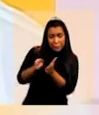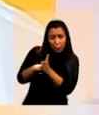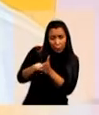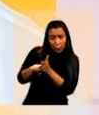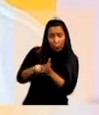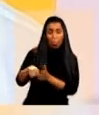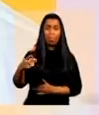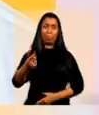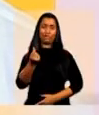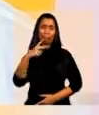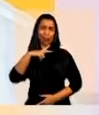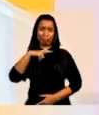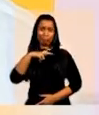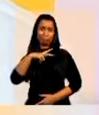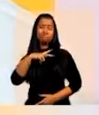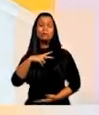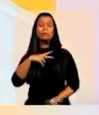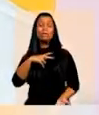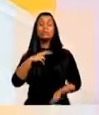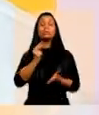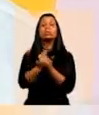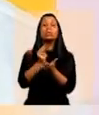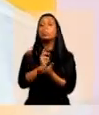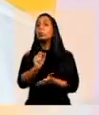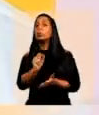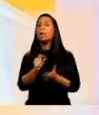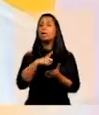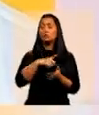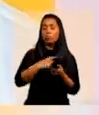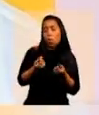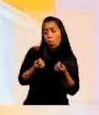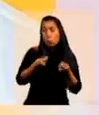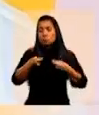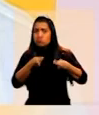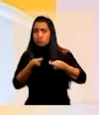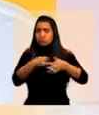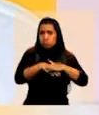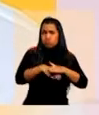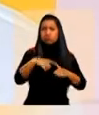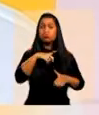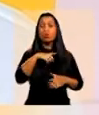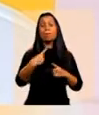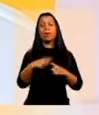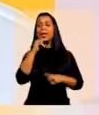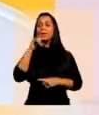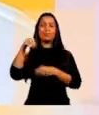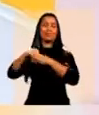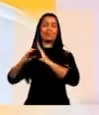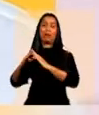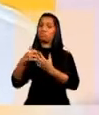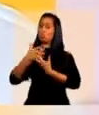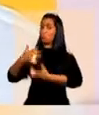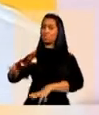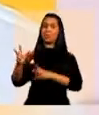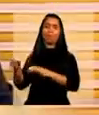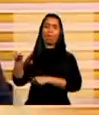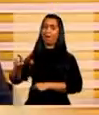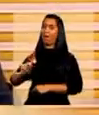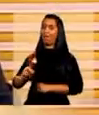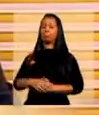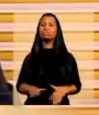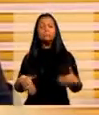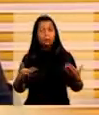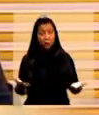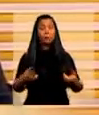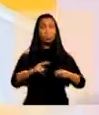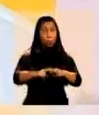estudei sobre finanças pessoais, por isso eu sempre tive um controle, porque eu tinha o exemplo dentro de casa do que eu não queria para mim. Perfeito.